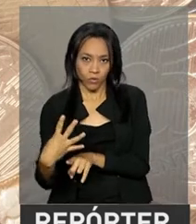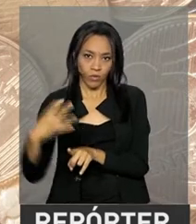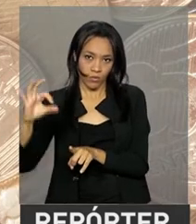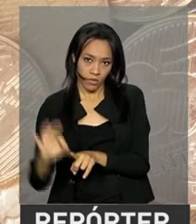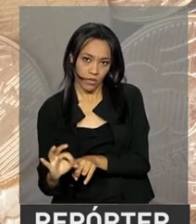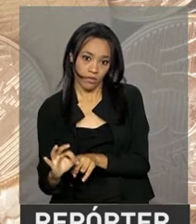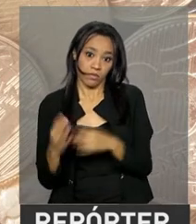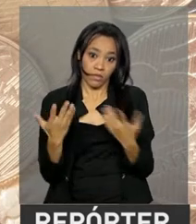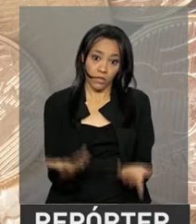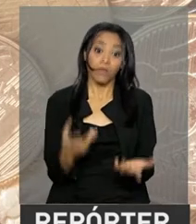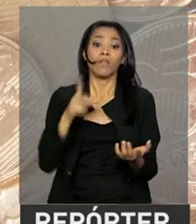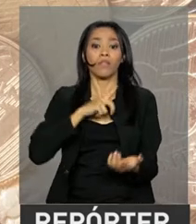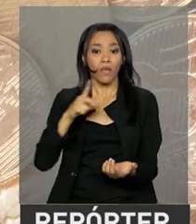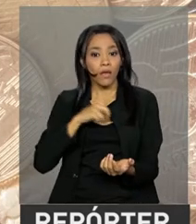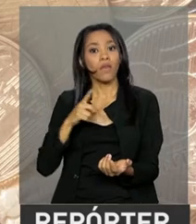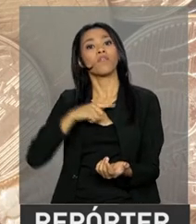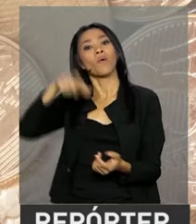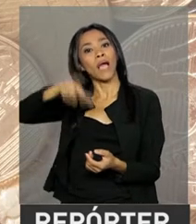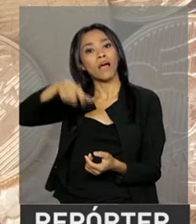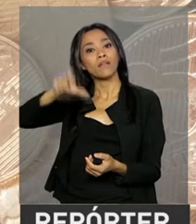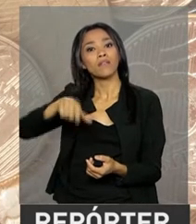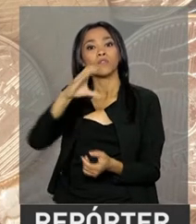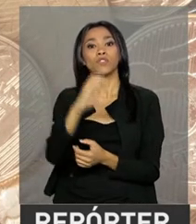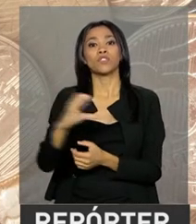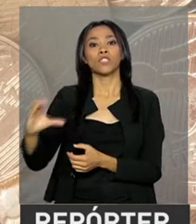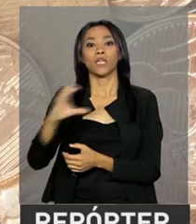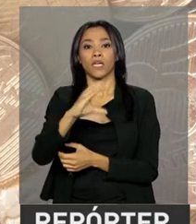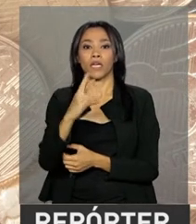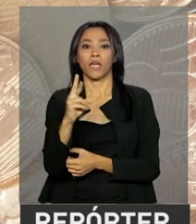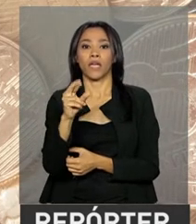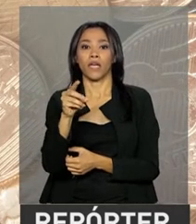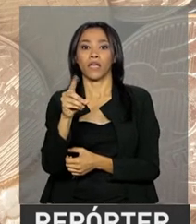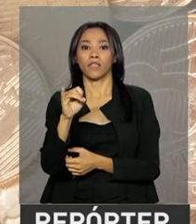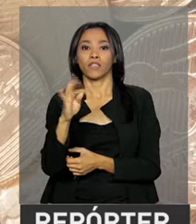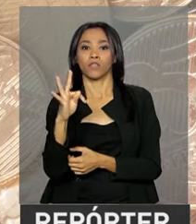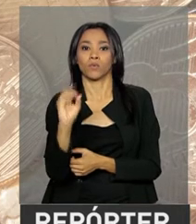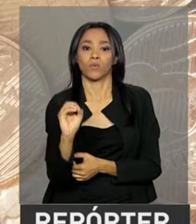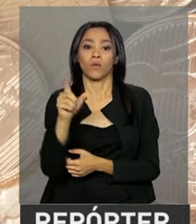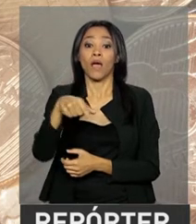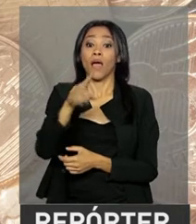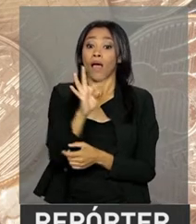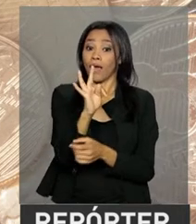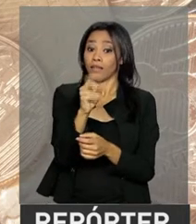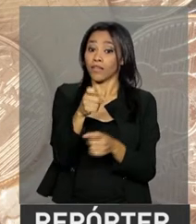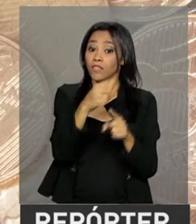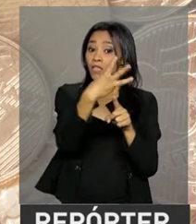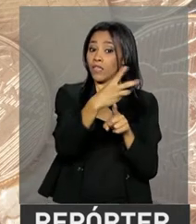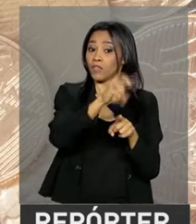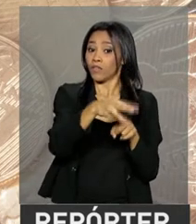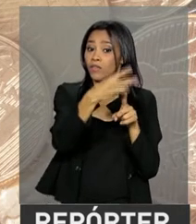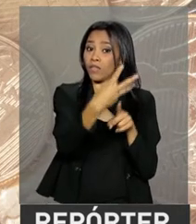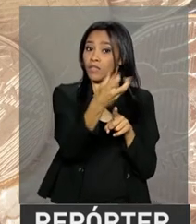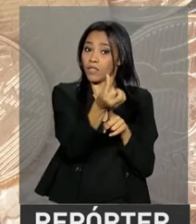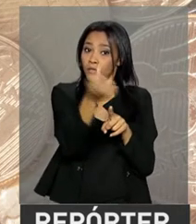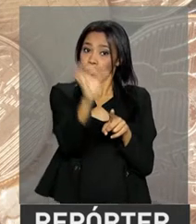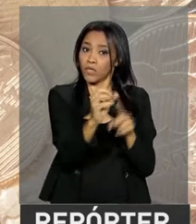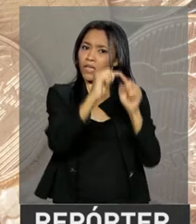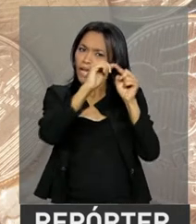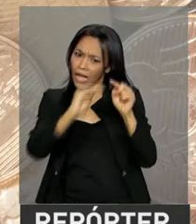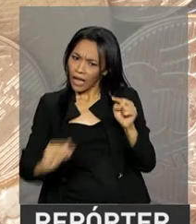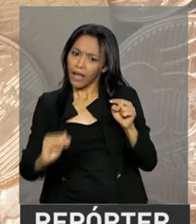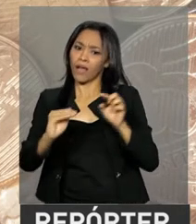2,14%. O corte também vale para o cartão de crédito. A taxa passa de 3,36% para